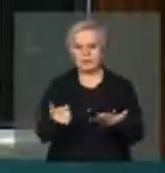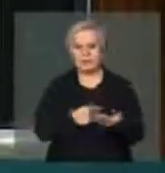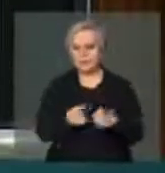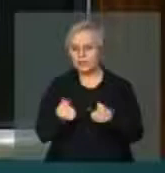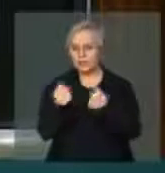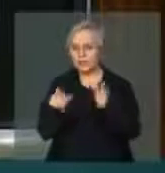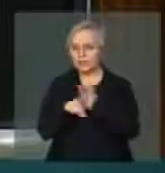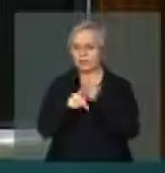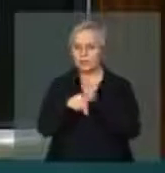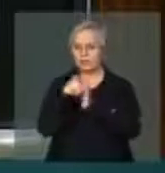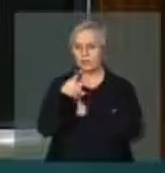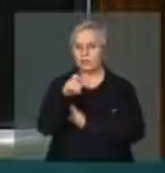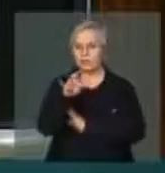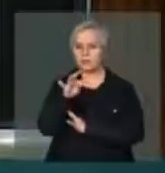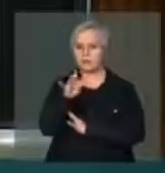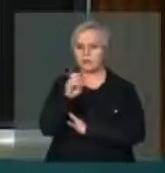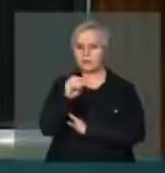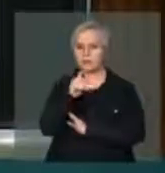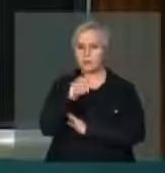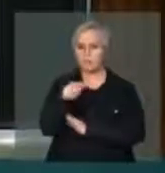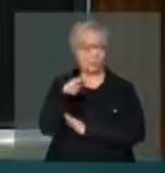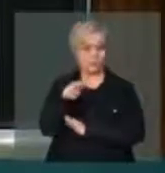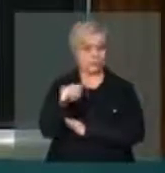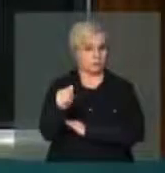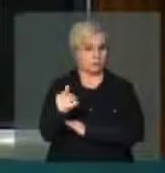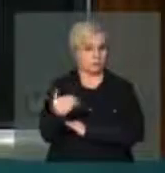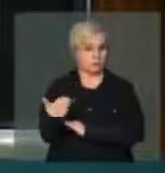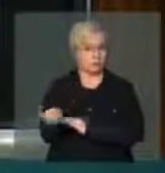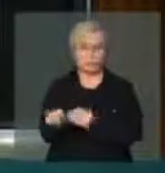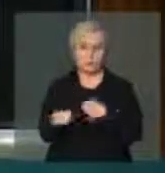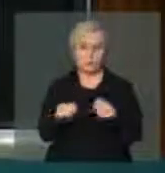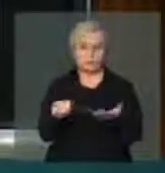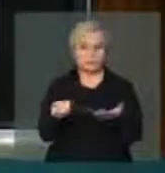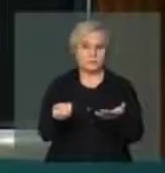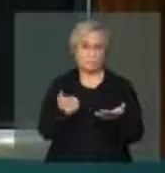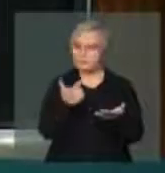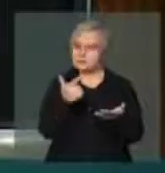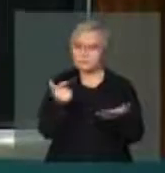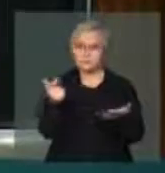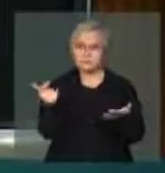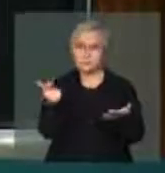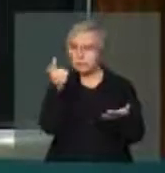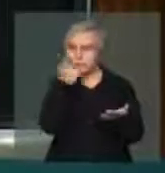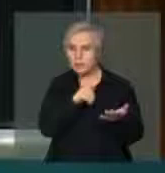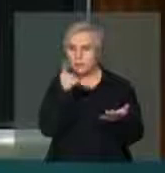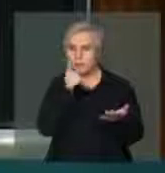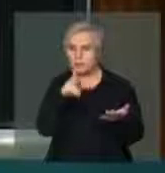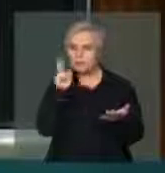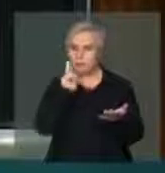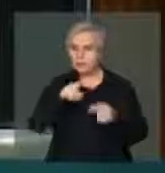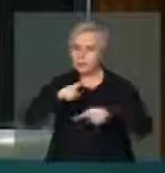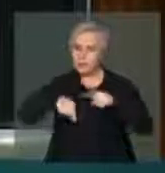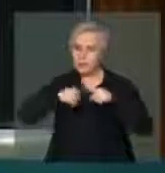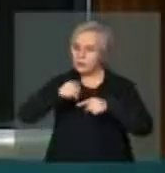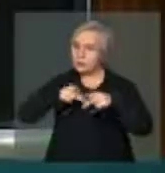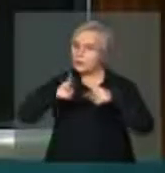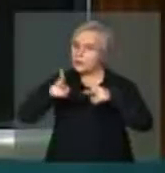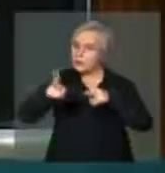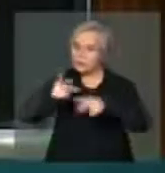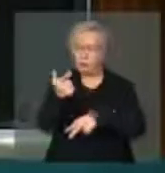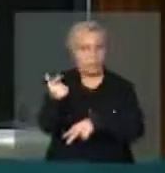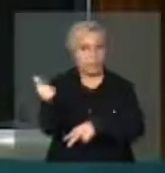no lago de Sobradinho, a gente não tem como ver essa produção continuar.